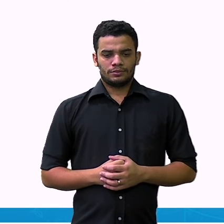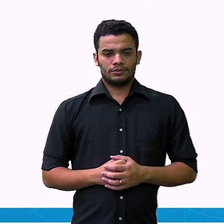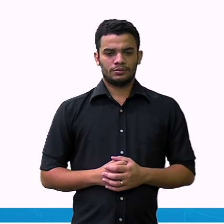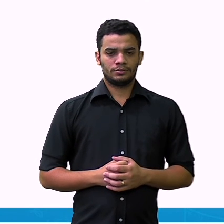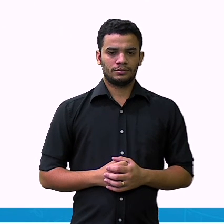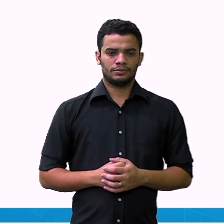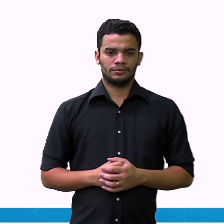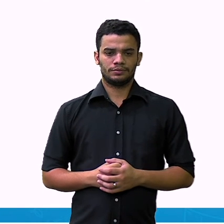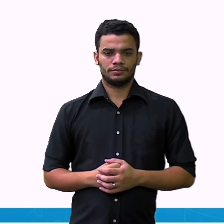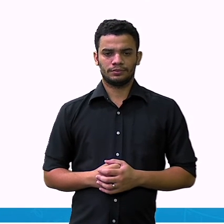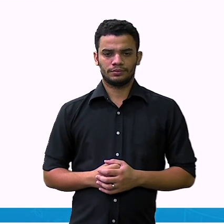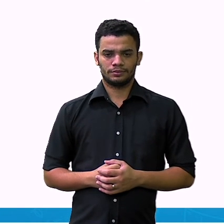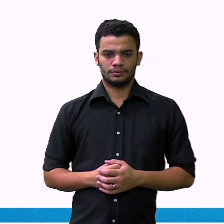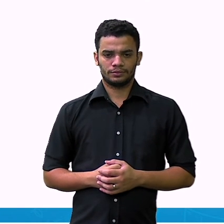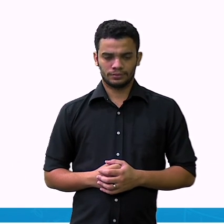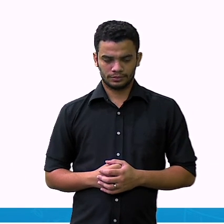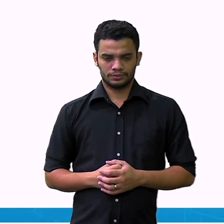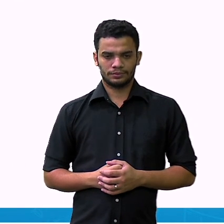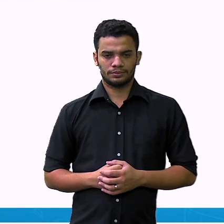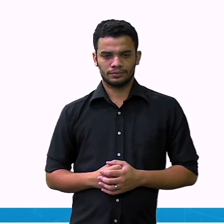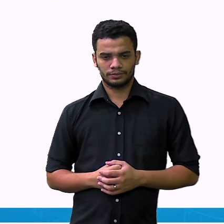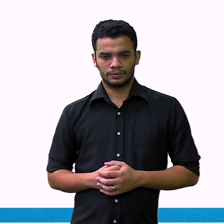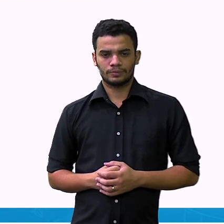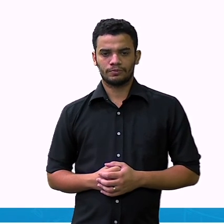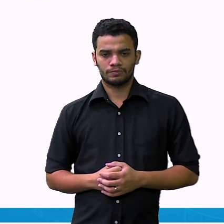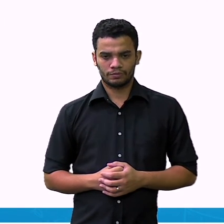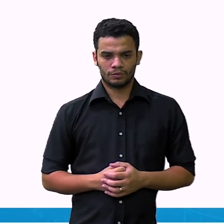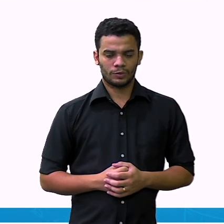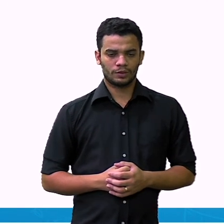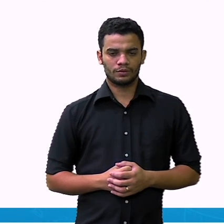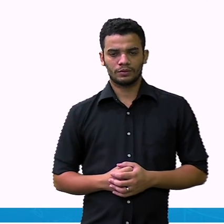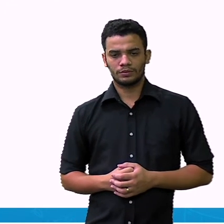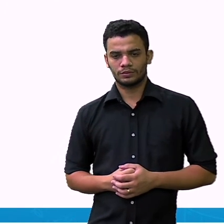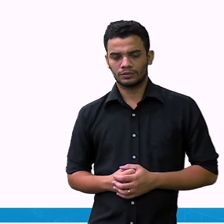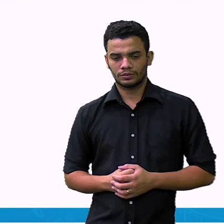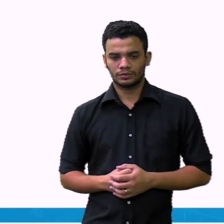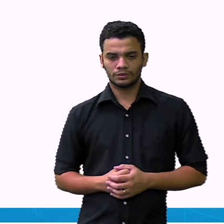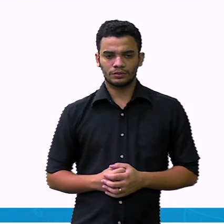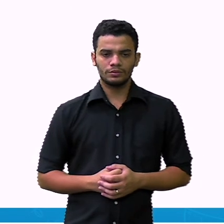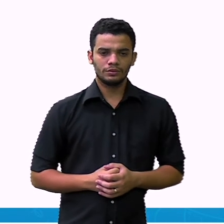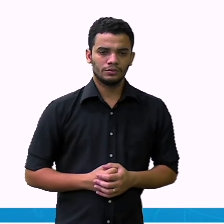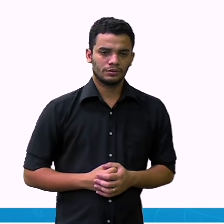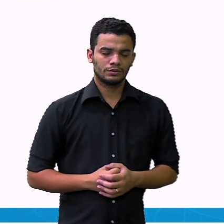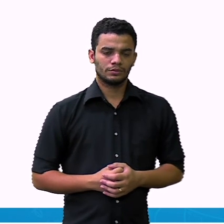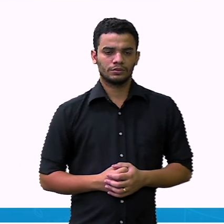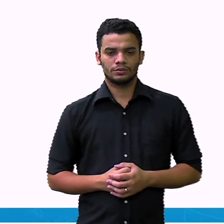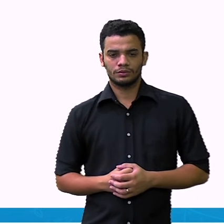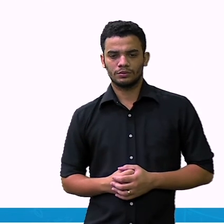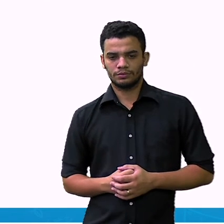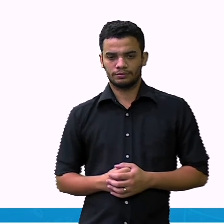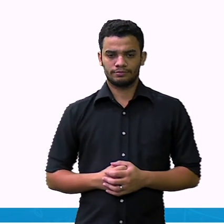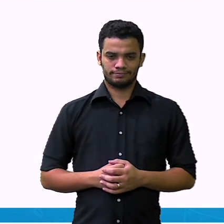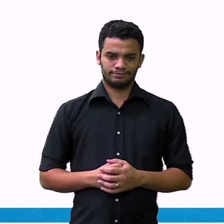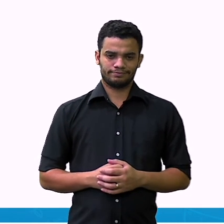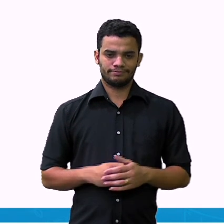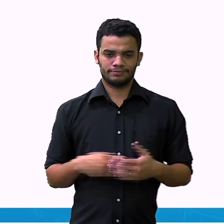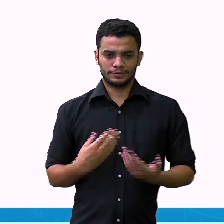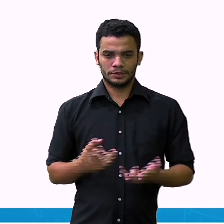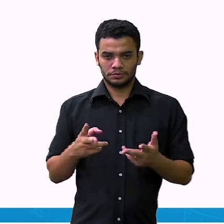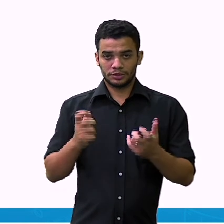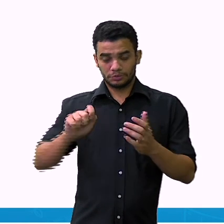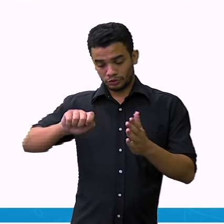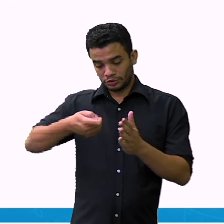O Carlos, ele produziu a menor quantidade, porque ele tem apenas